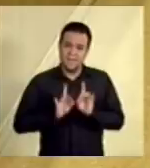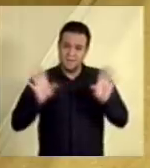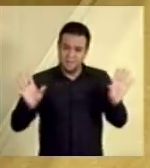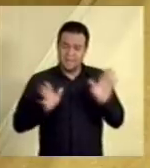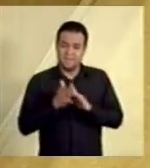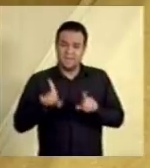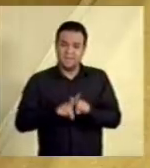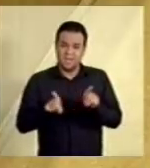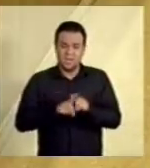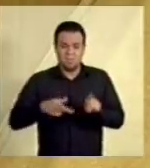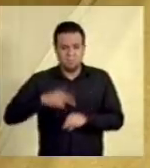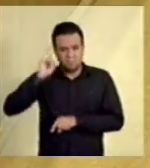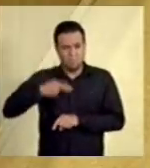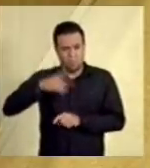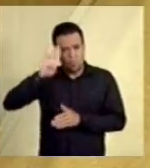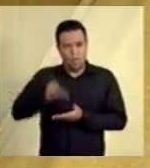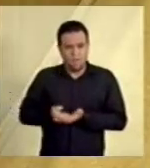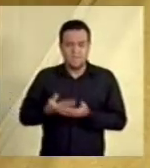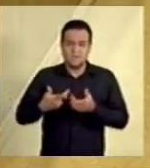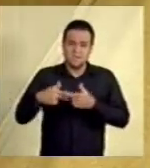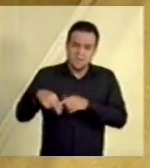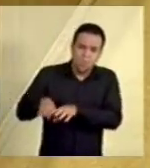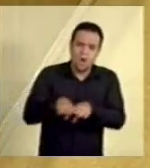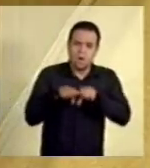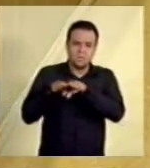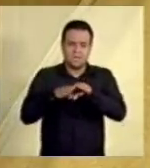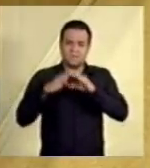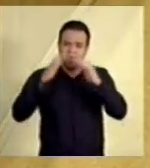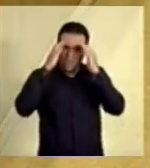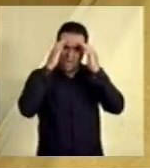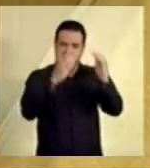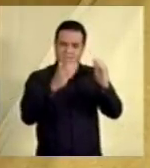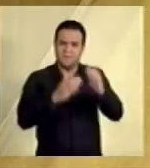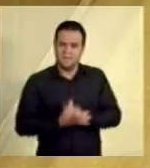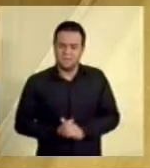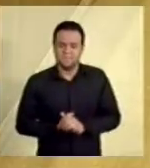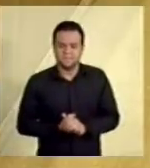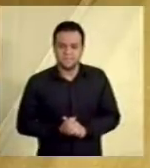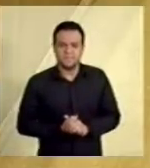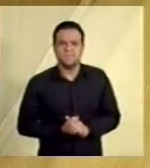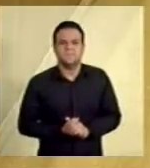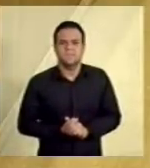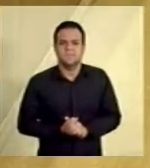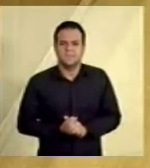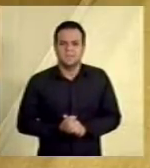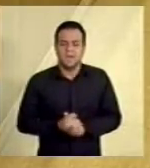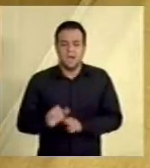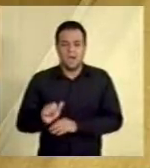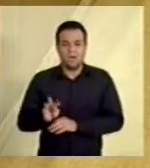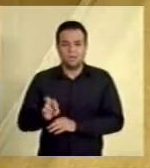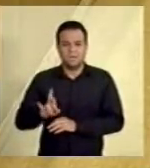da autodeterminação, da igualdade, do respeito pela alteridade,